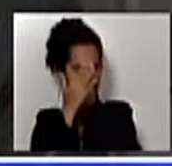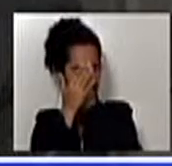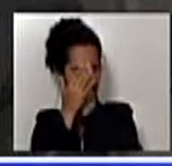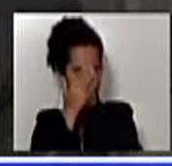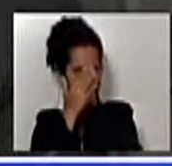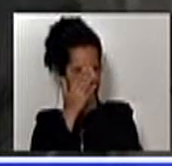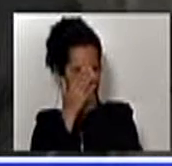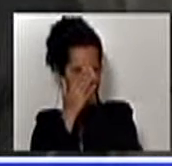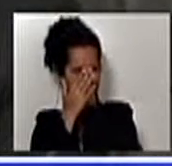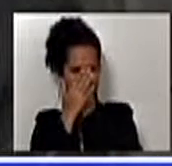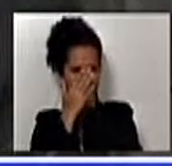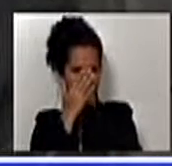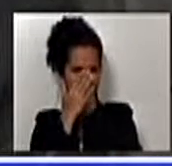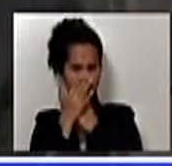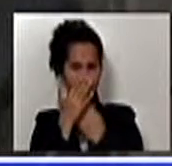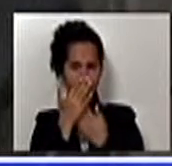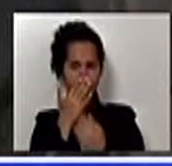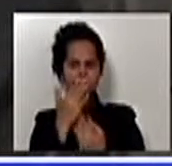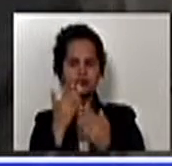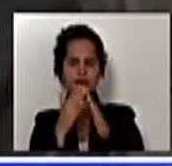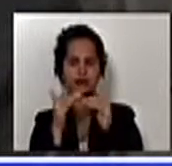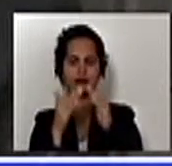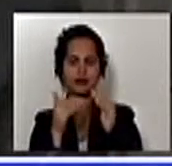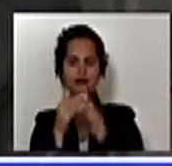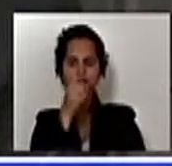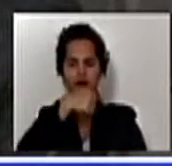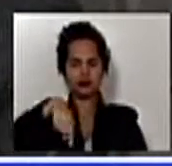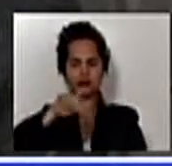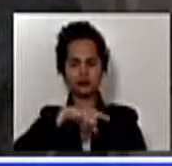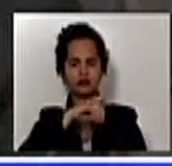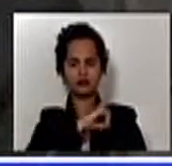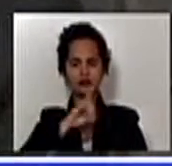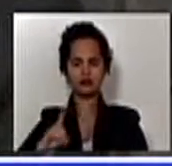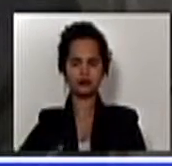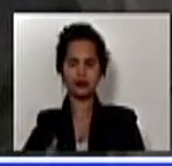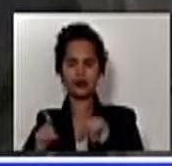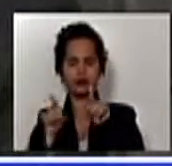esse apelo aos senhores deputados, como também aos técnicos da